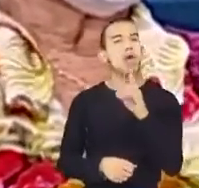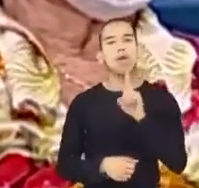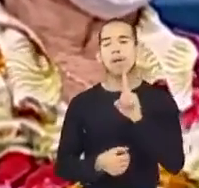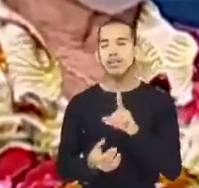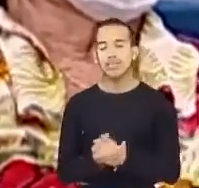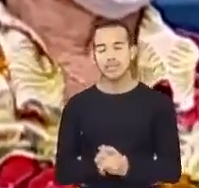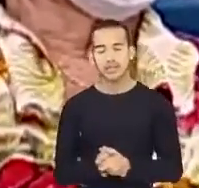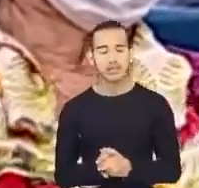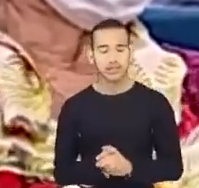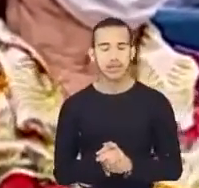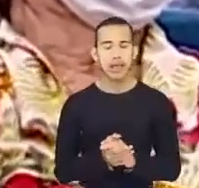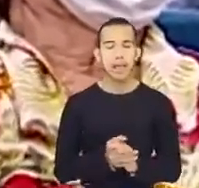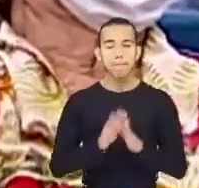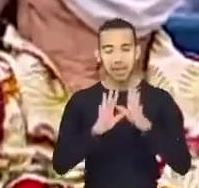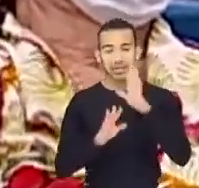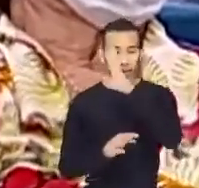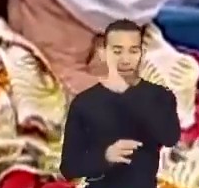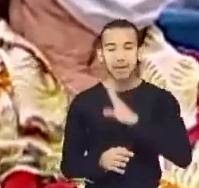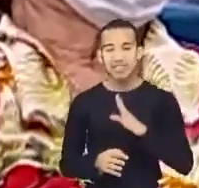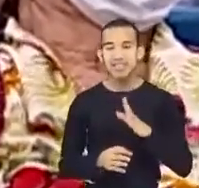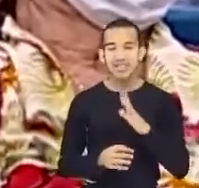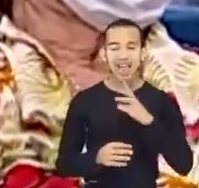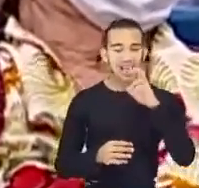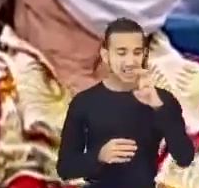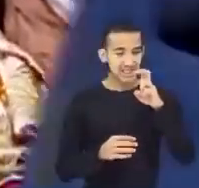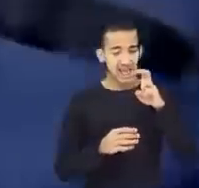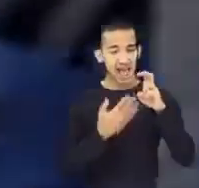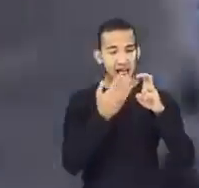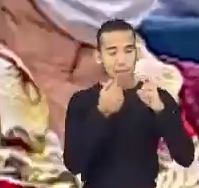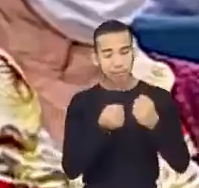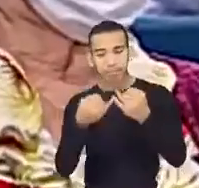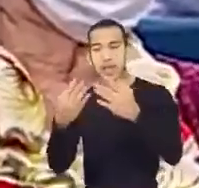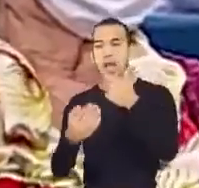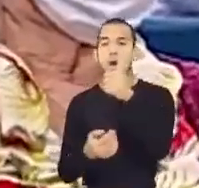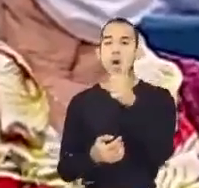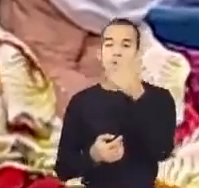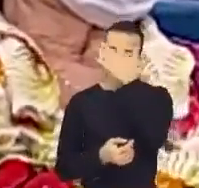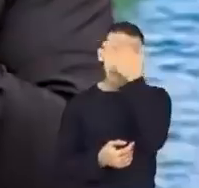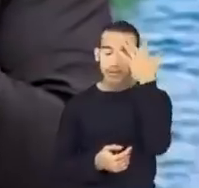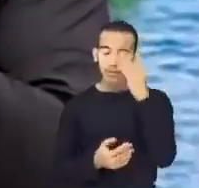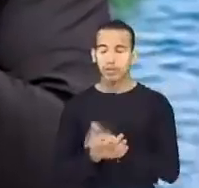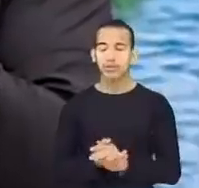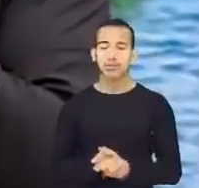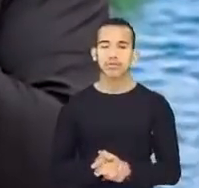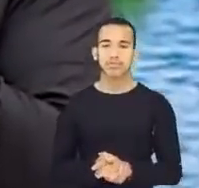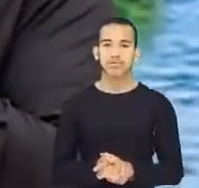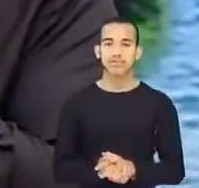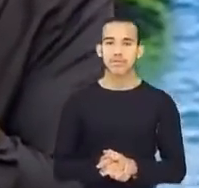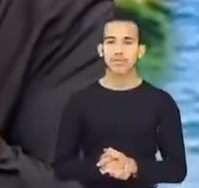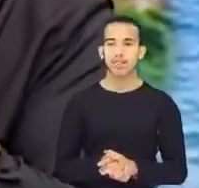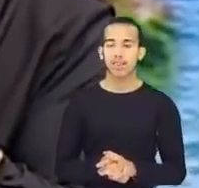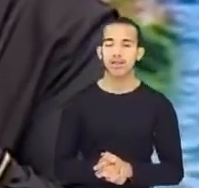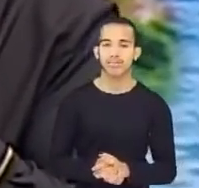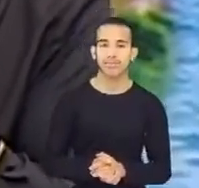que o Brasil, em cada 5, alimenta uma pessoa no mundo. O Brasil alimenta 1 bilhão e 200 milhões de pessoas. Quem sabia